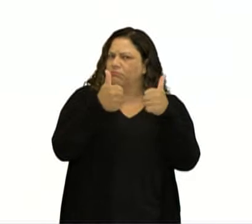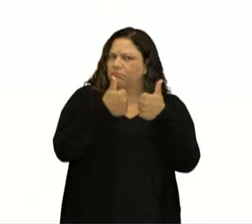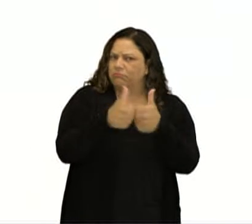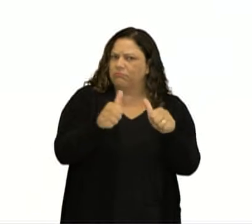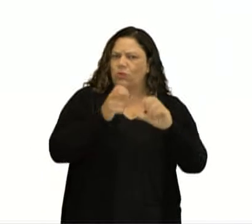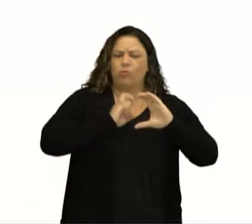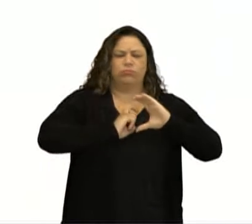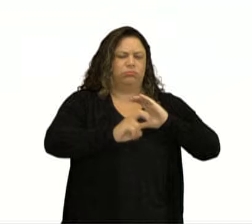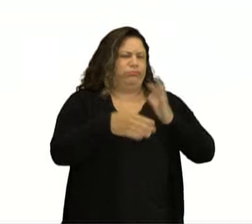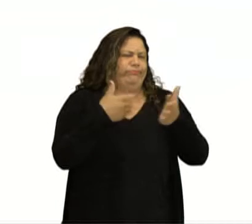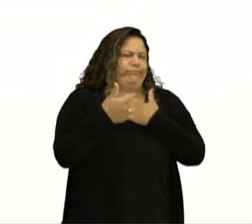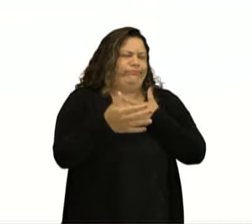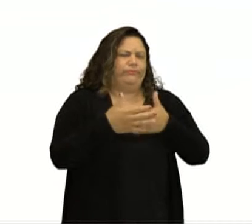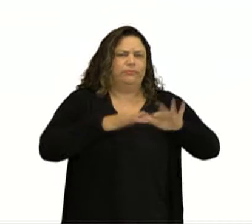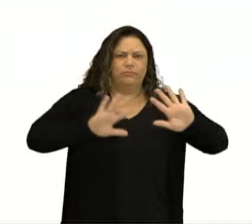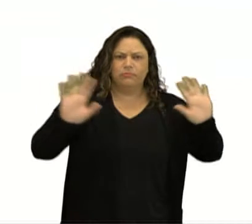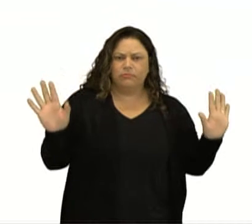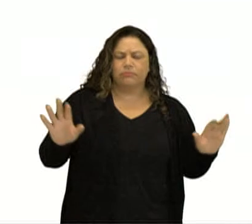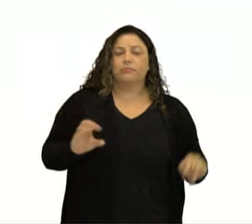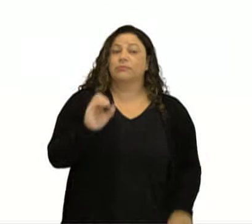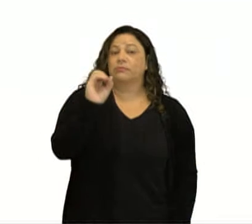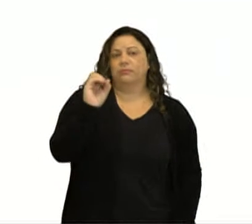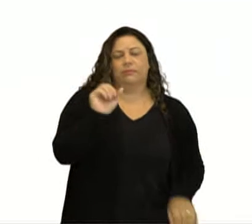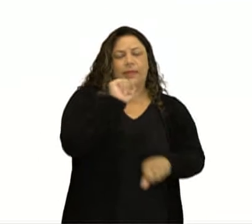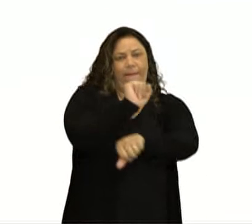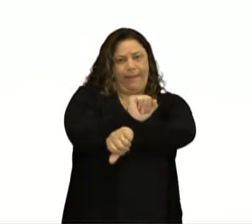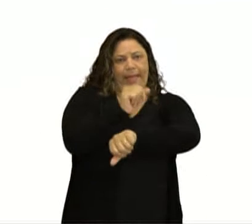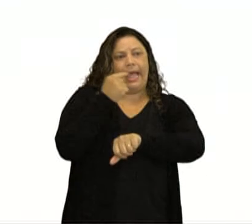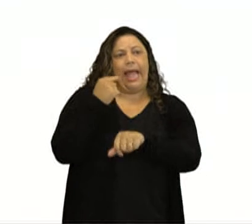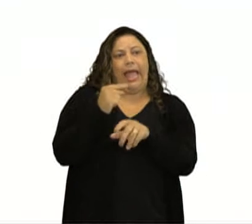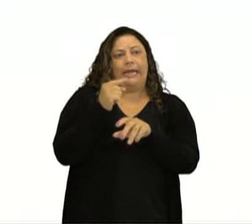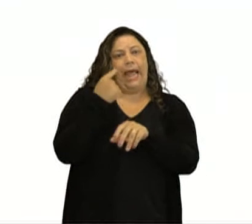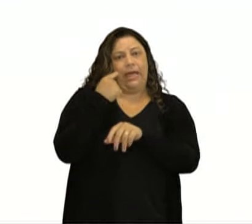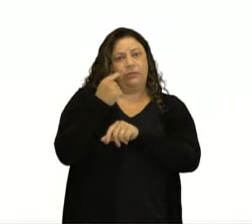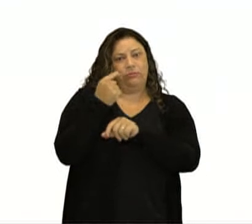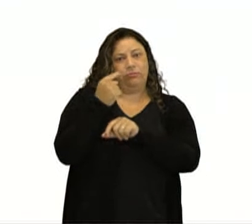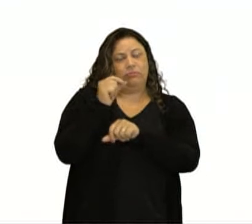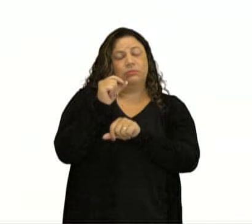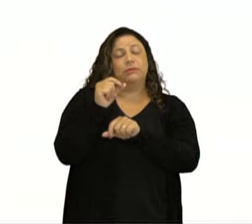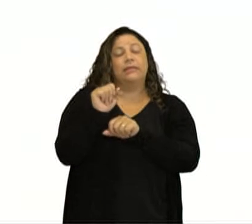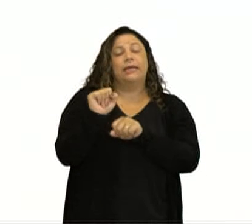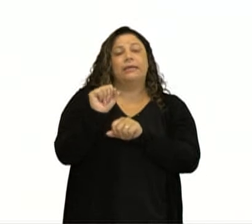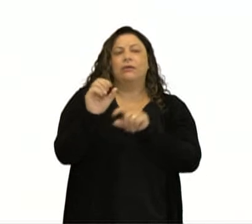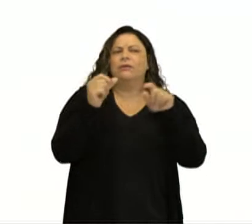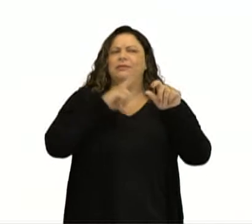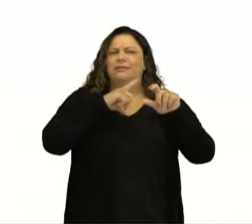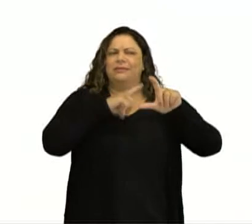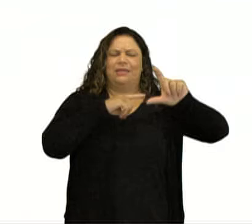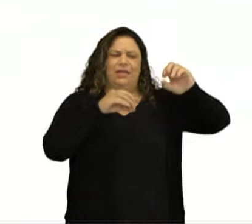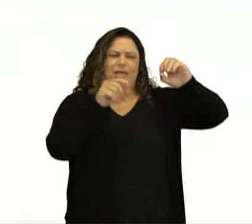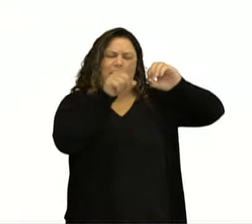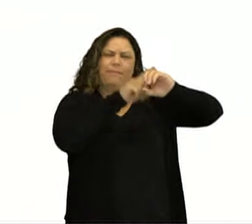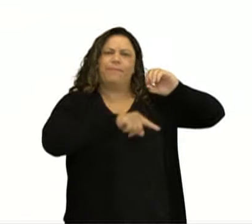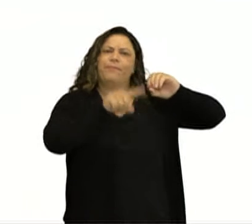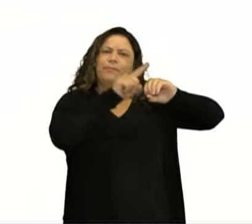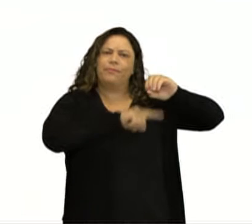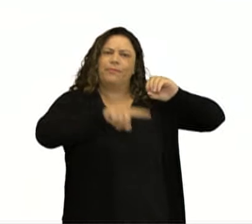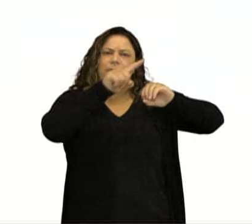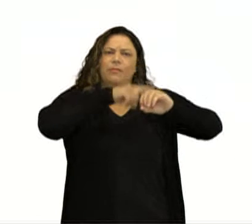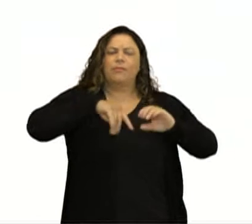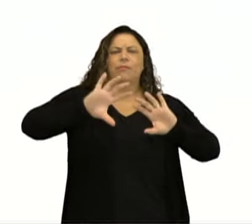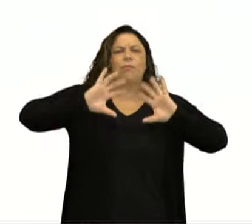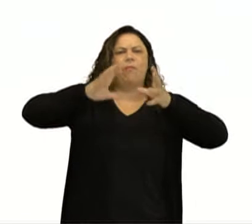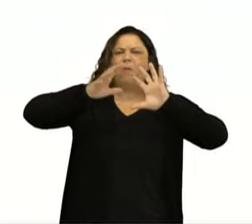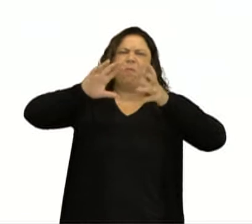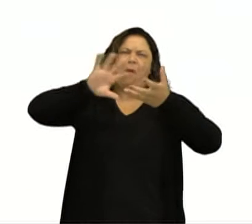estiver, por exemplo, com velocidade 0, e você tiver aqui, por exemplo, uma bola pendurada nesse teto, certo? O cara